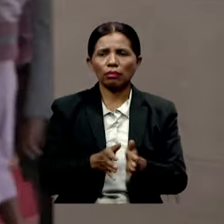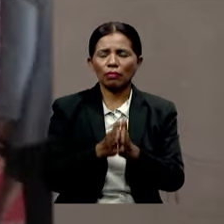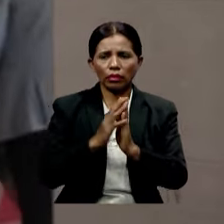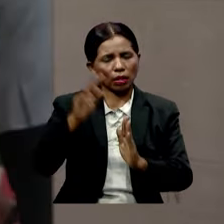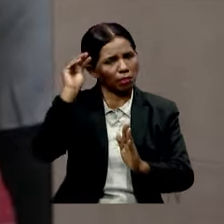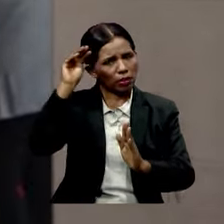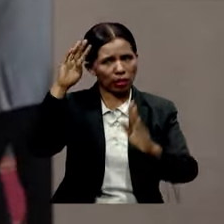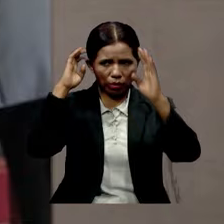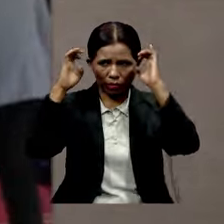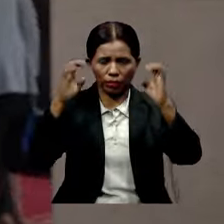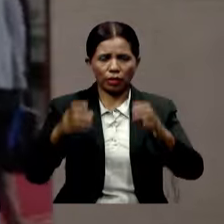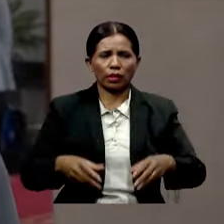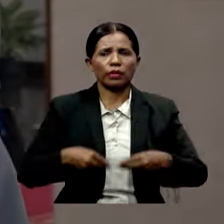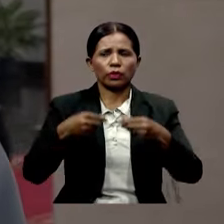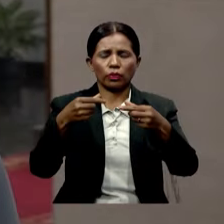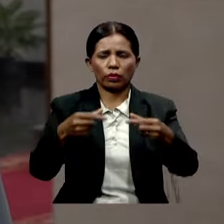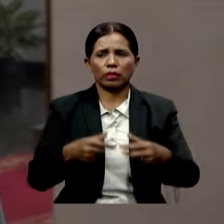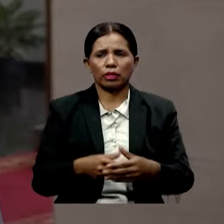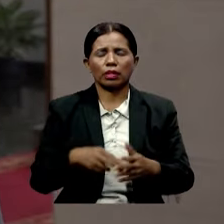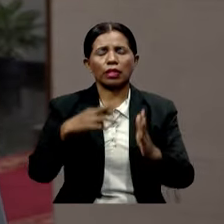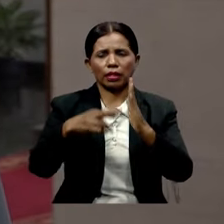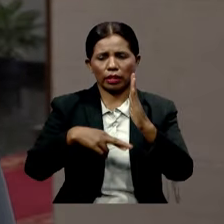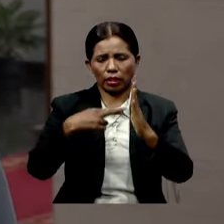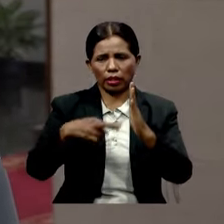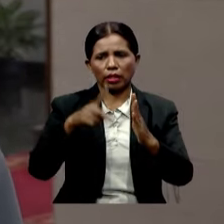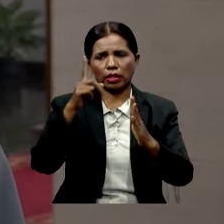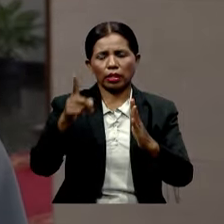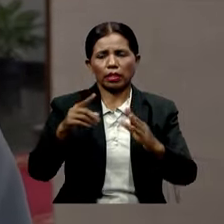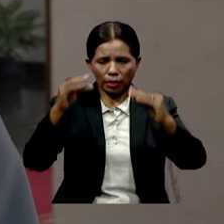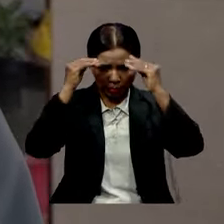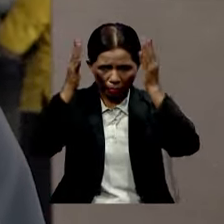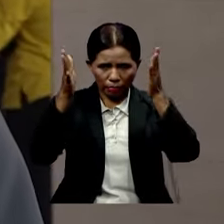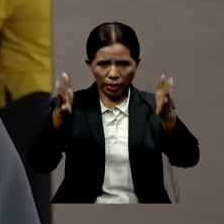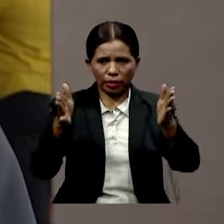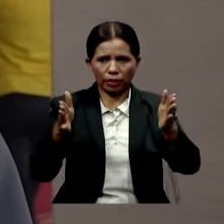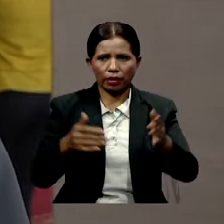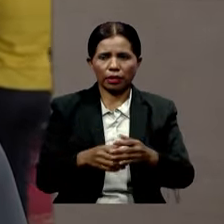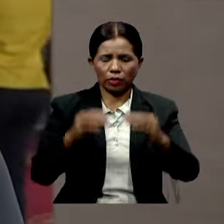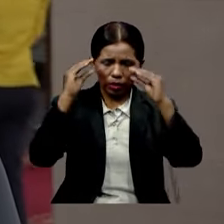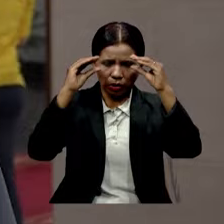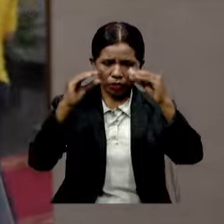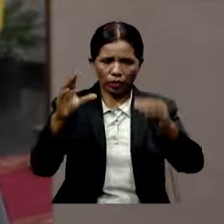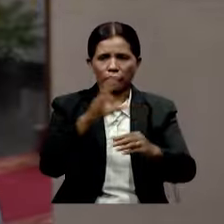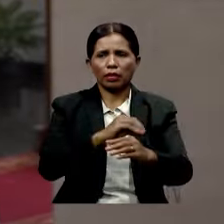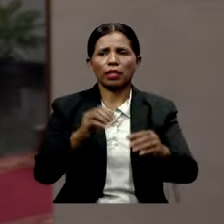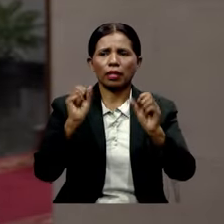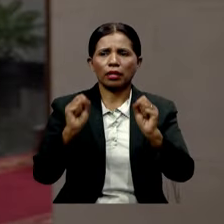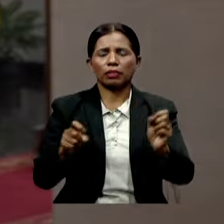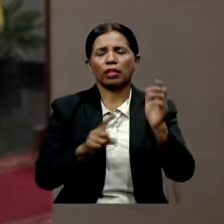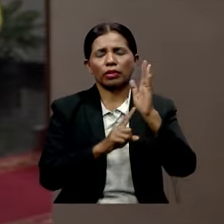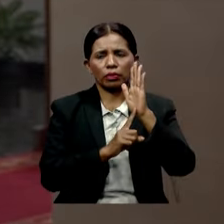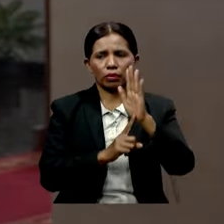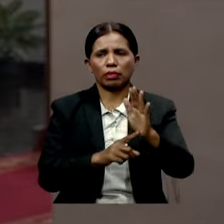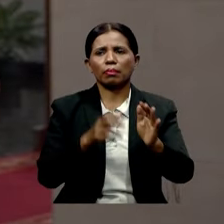Ministério da Educação, a tu for, regra ida, que o professor, a tu, na hora e a classe, né, pelo menos aplica português,